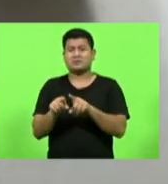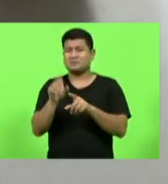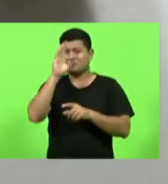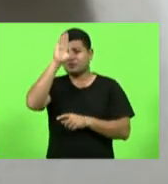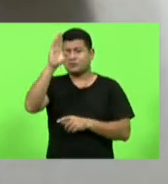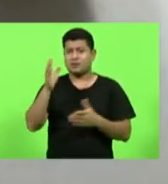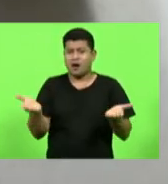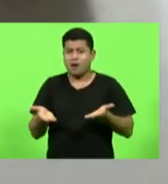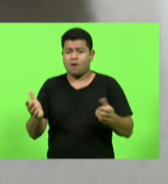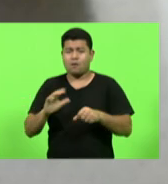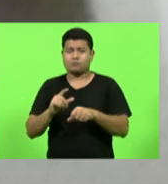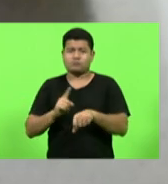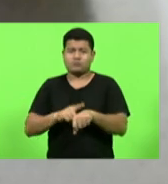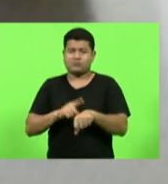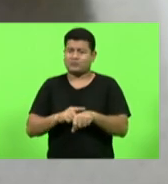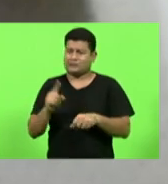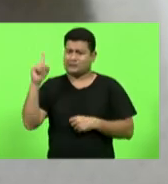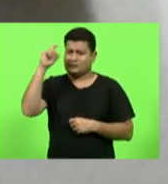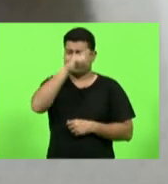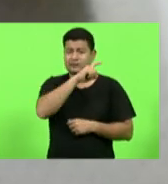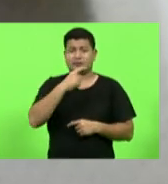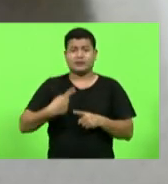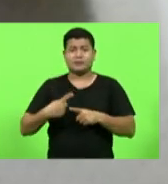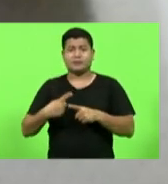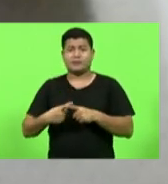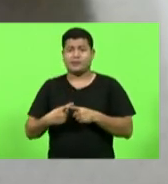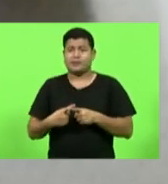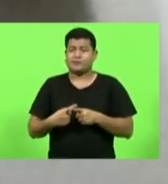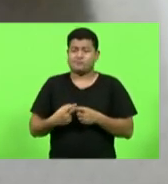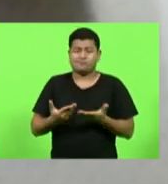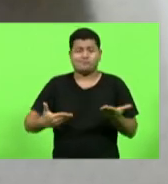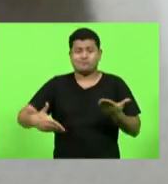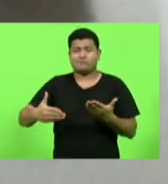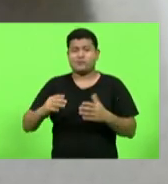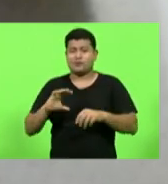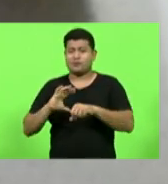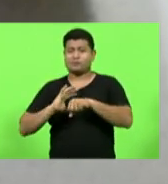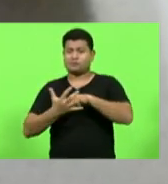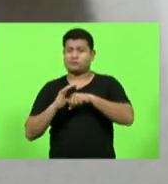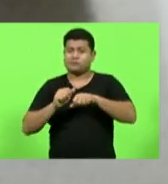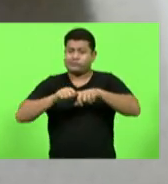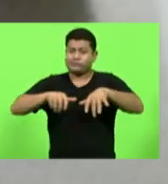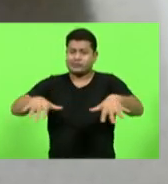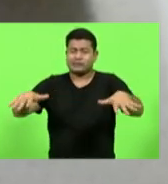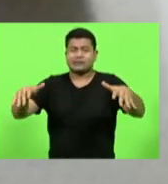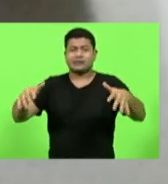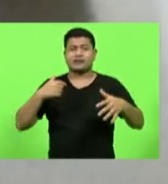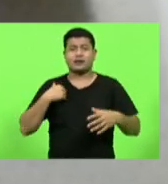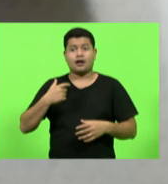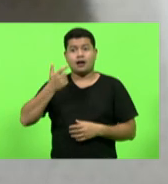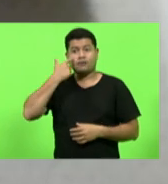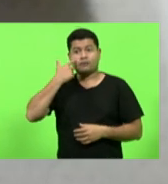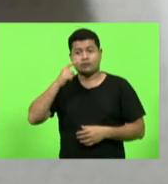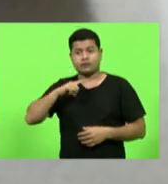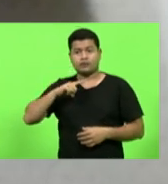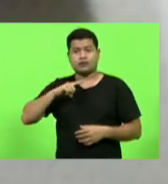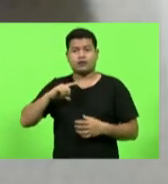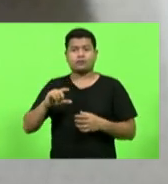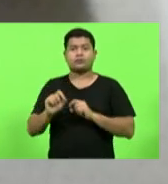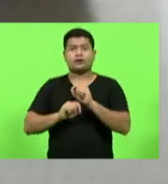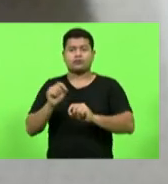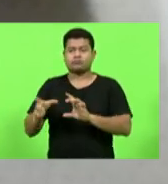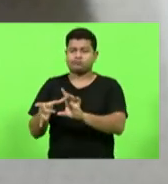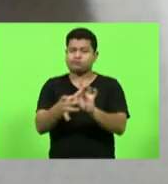tão difícil, né, porque passa a sociedade brasileira, num momento de pandemia, e verificar que há uma união de esforços